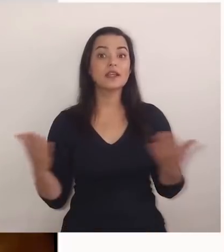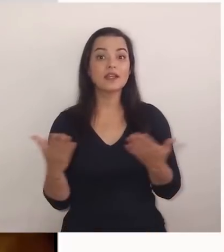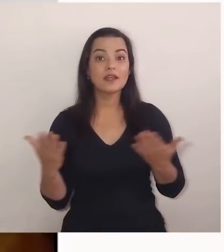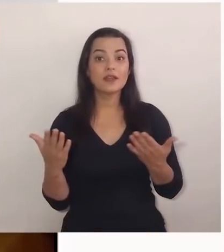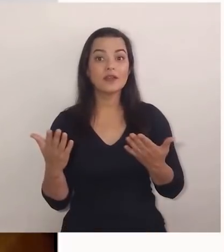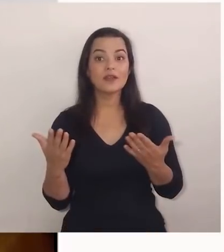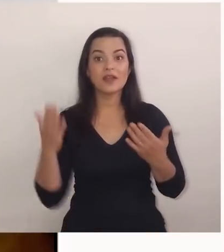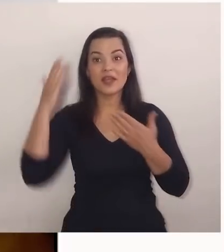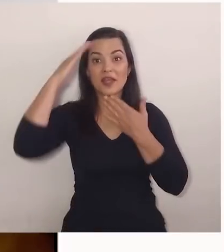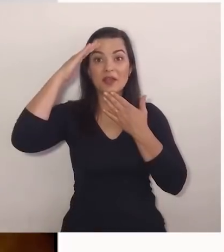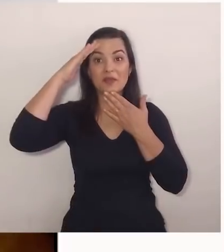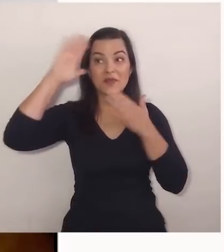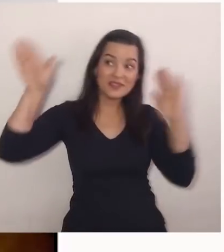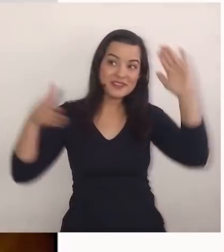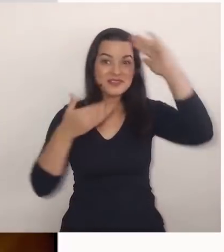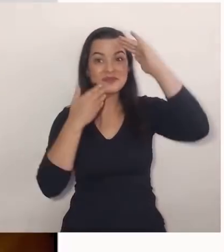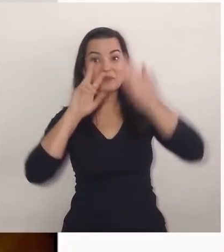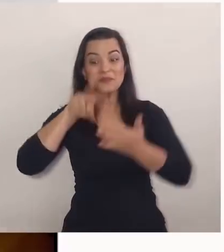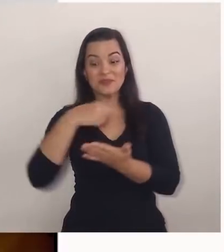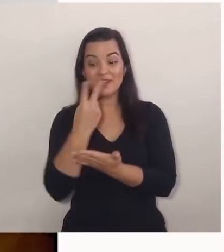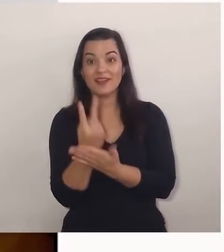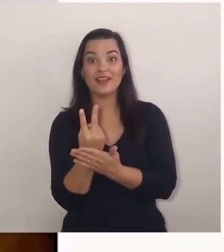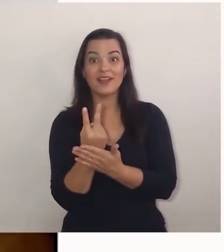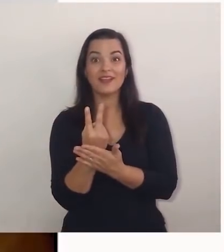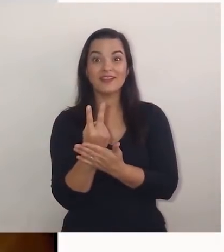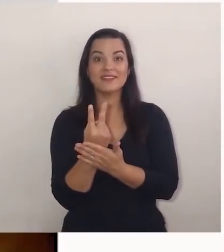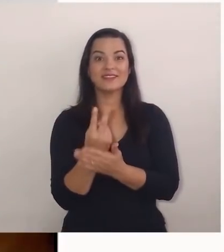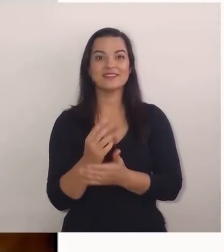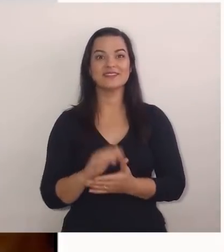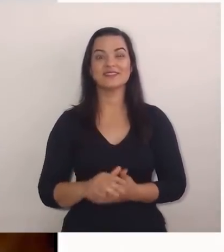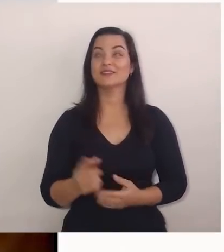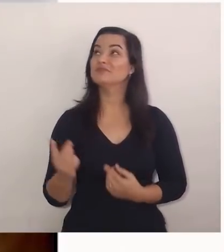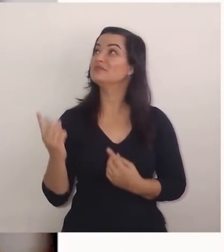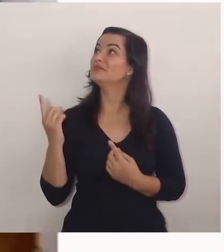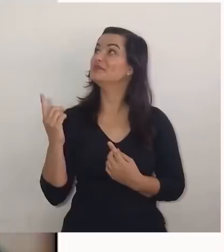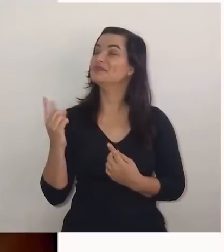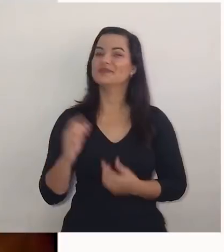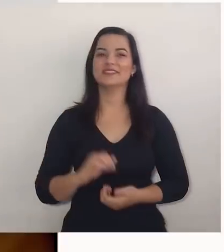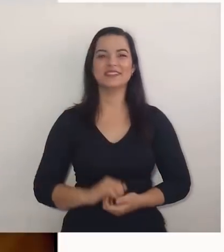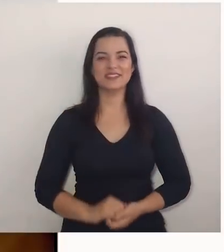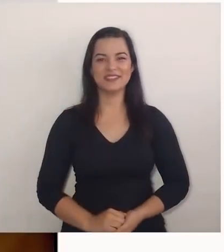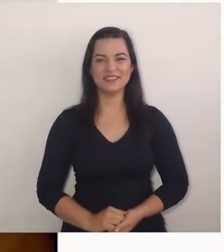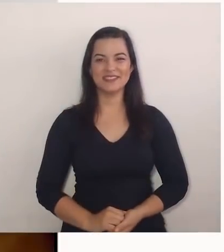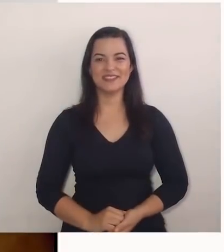E agora, vamos ficar de cabeça para baixo?